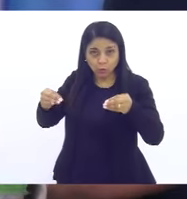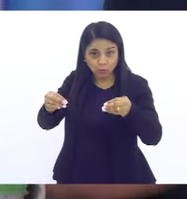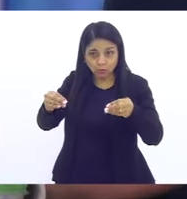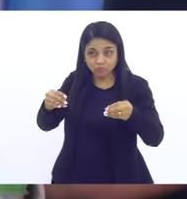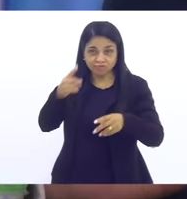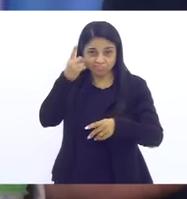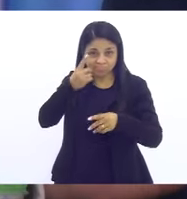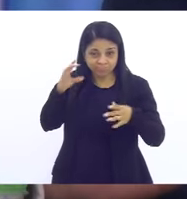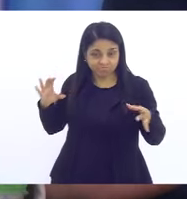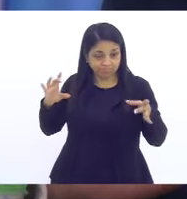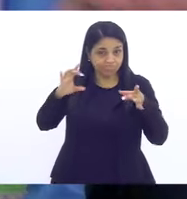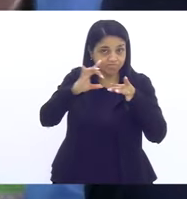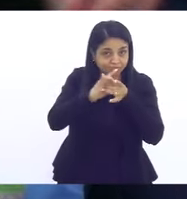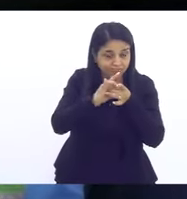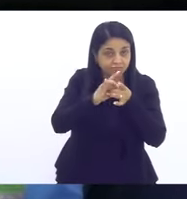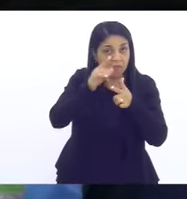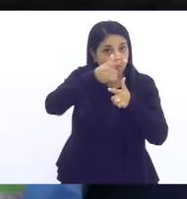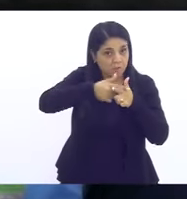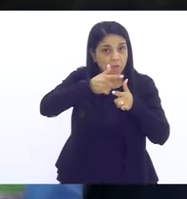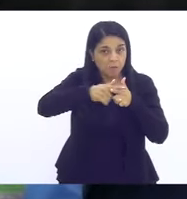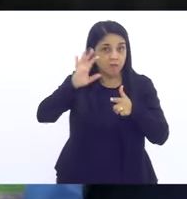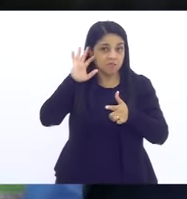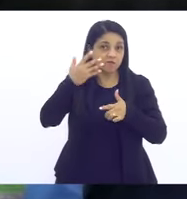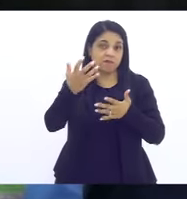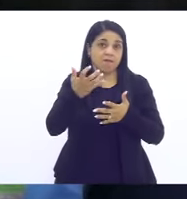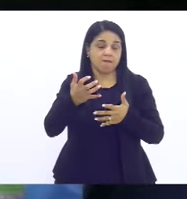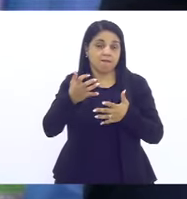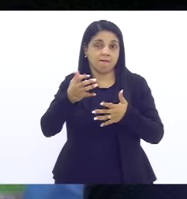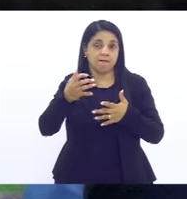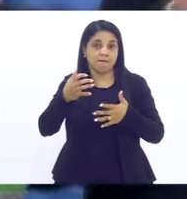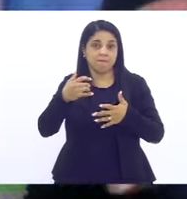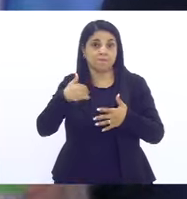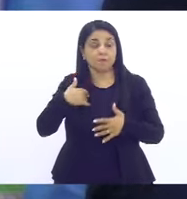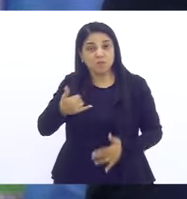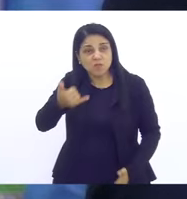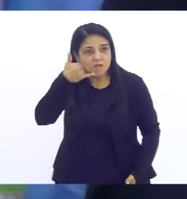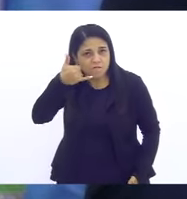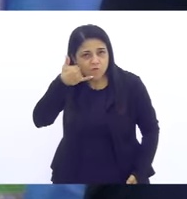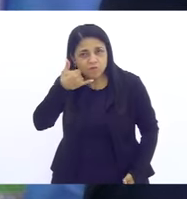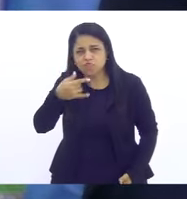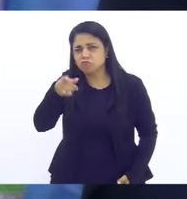problema. Porque nós estamos na ponta, pô. Meu telefone não para.